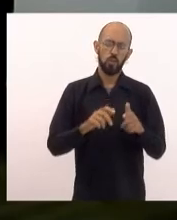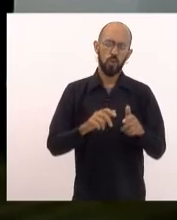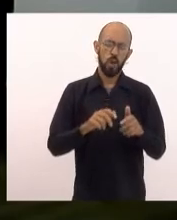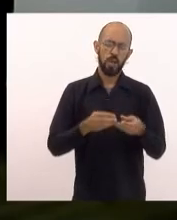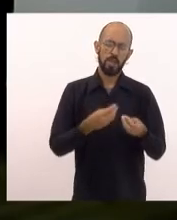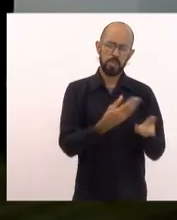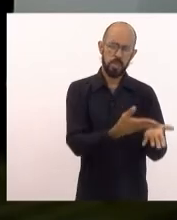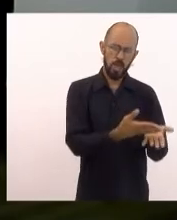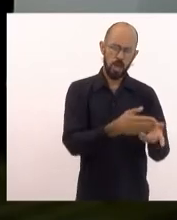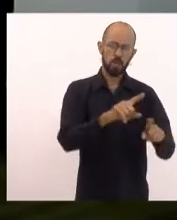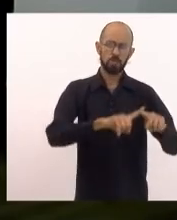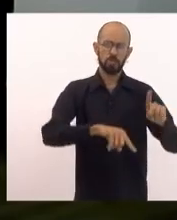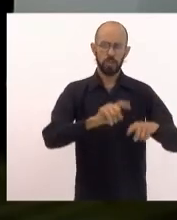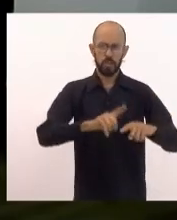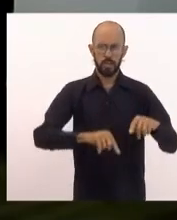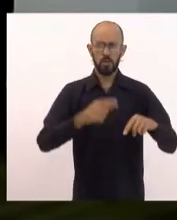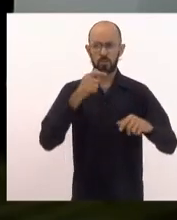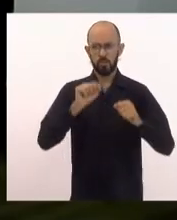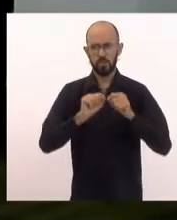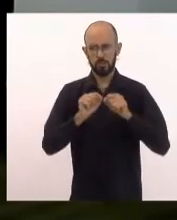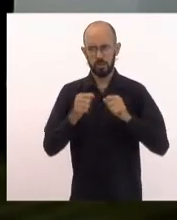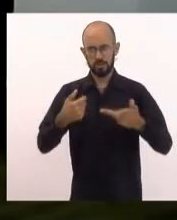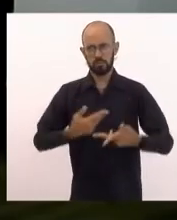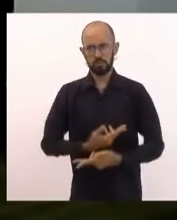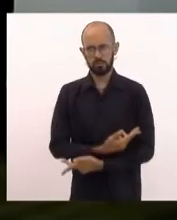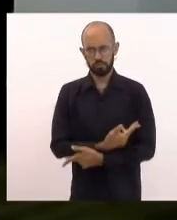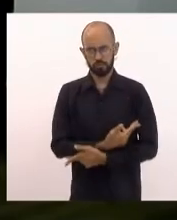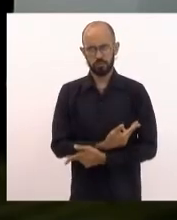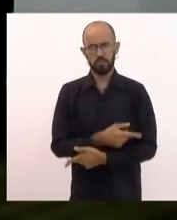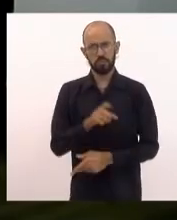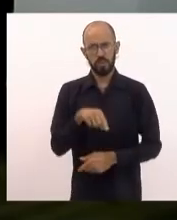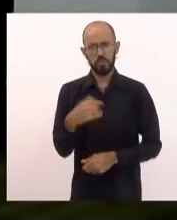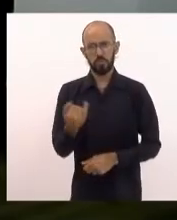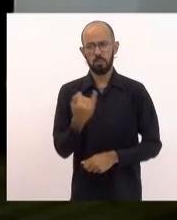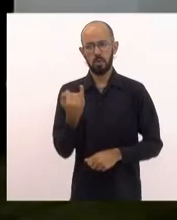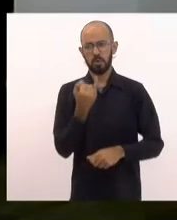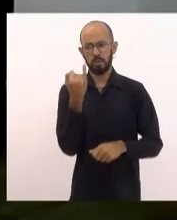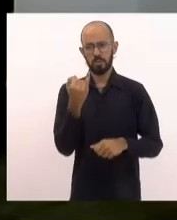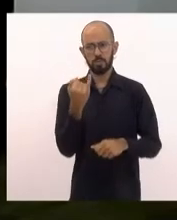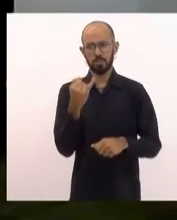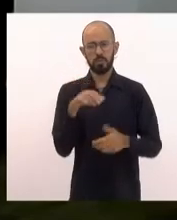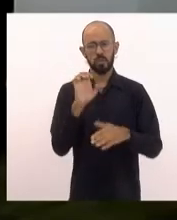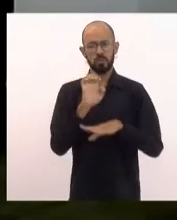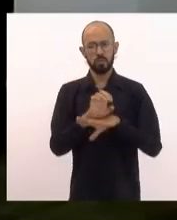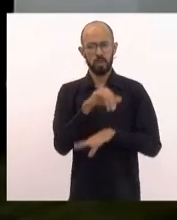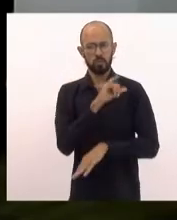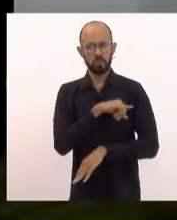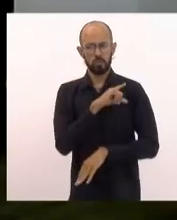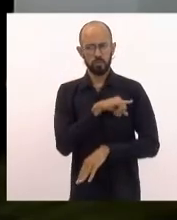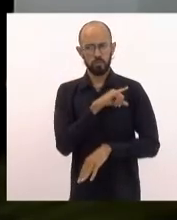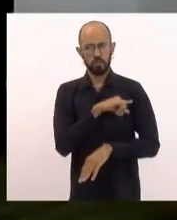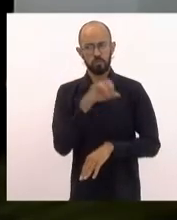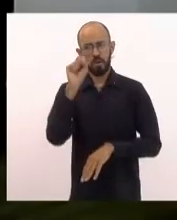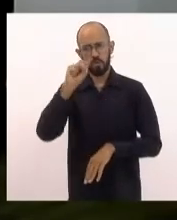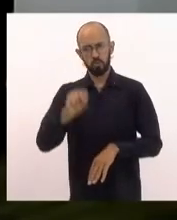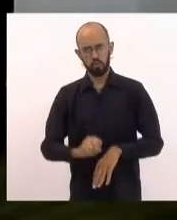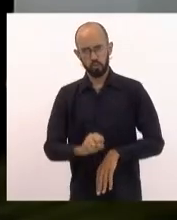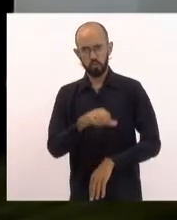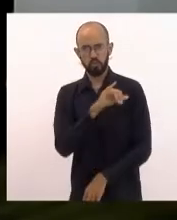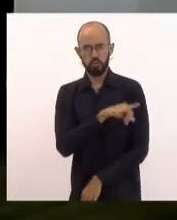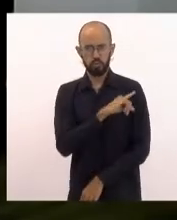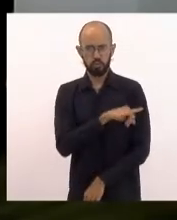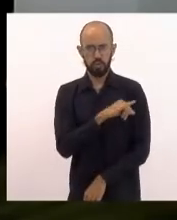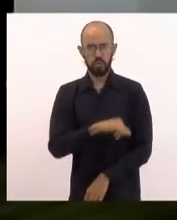fazer cirurgia no Hospital Regional, será de grande importância para o Estado do Rio de Janeiro, para o Sul Fluminense e o Médico